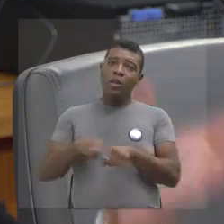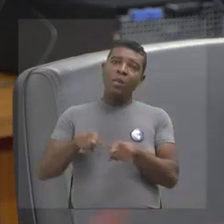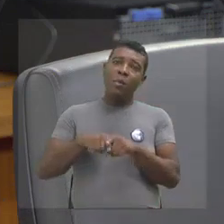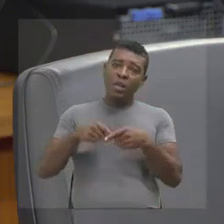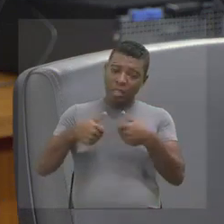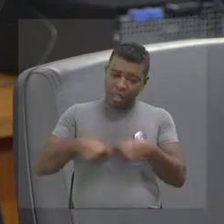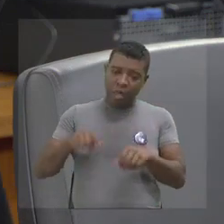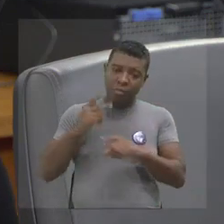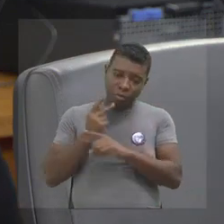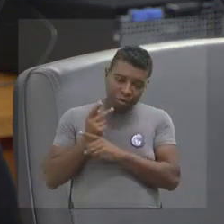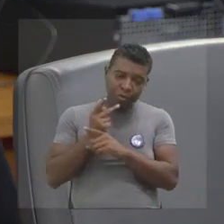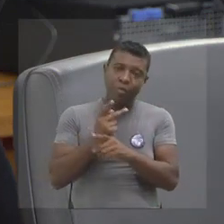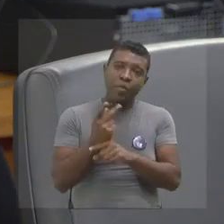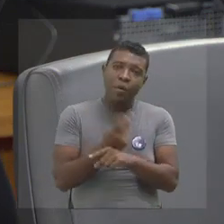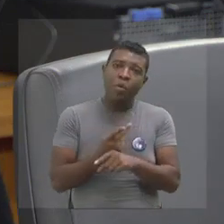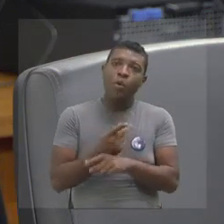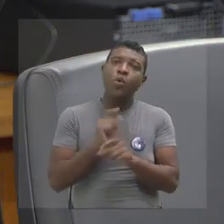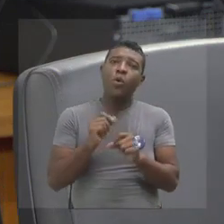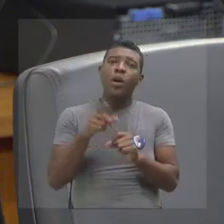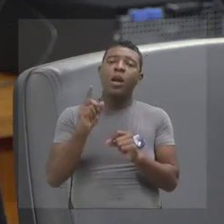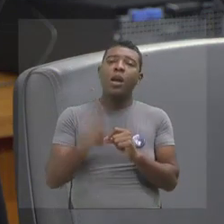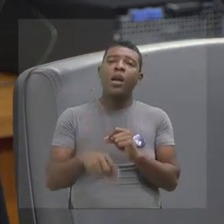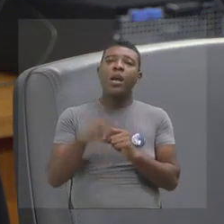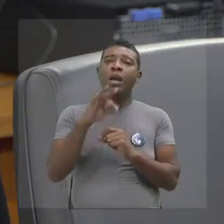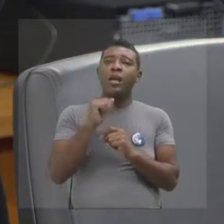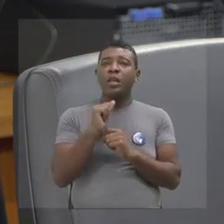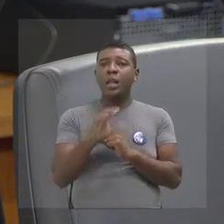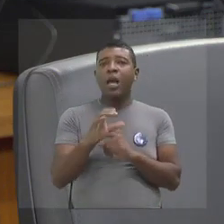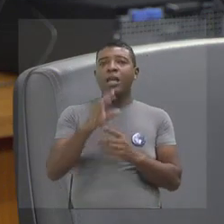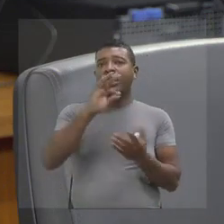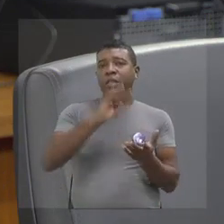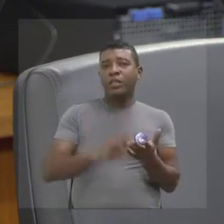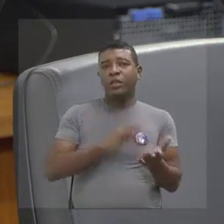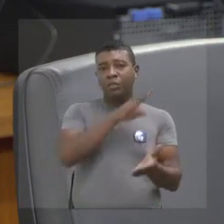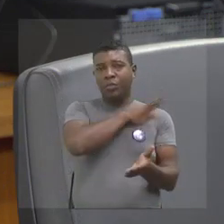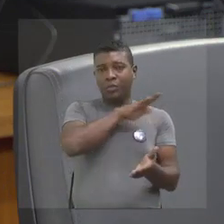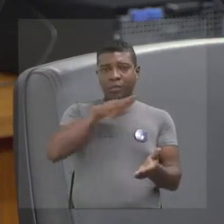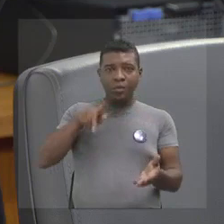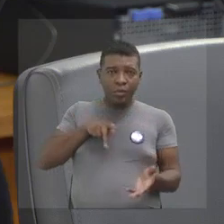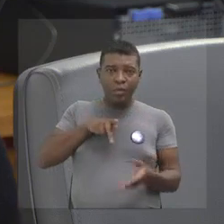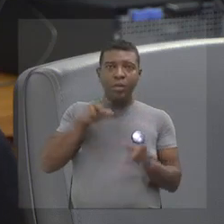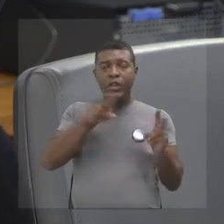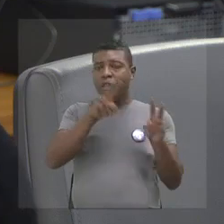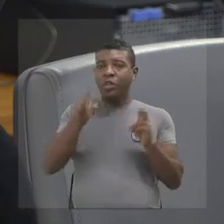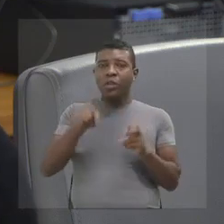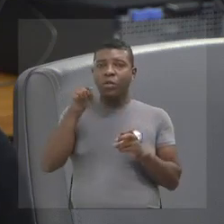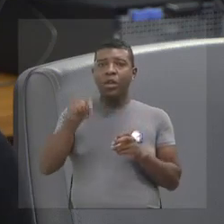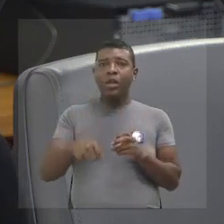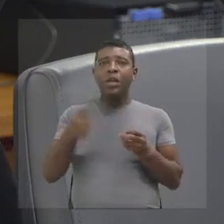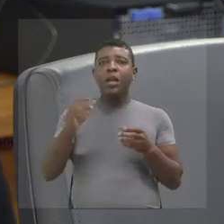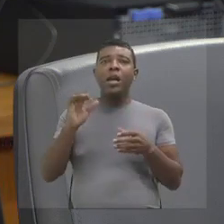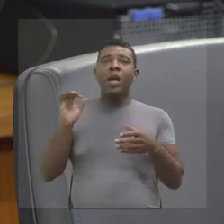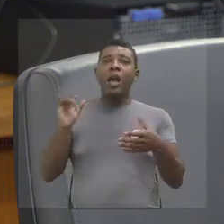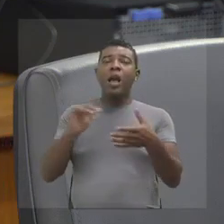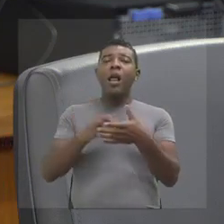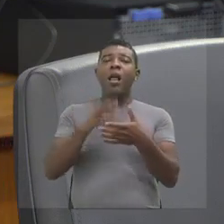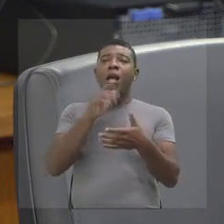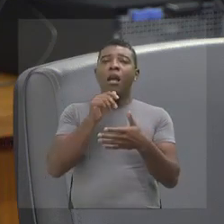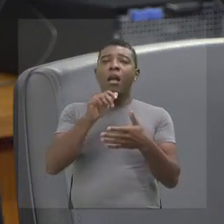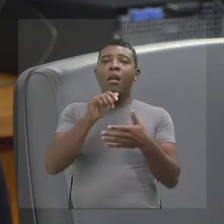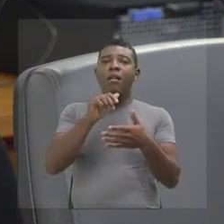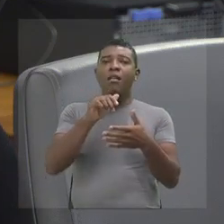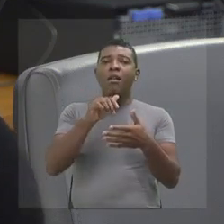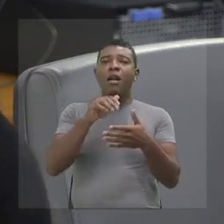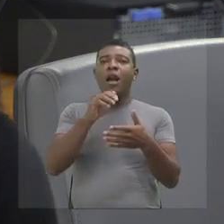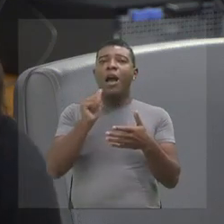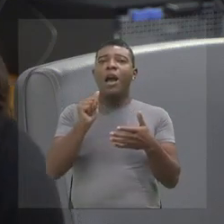dava o exemplo do Tac que assinamos como ministério público em relação as caracterização de barragens montante uma parte desse